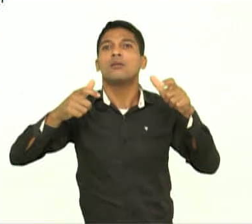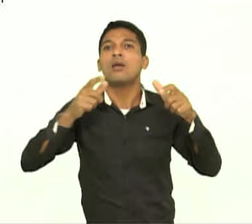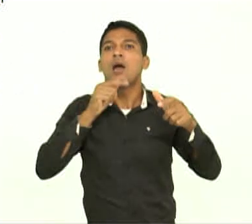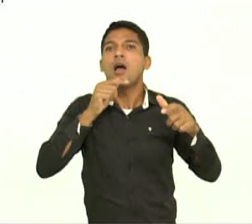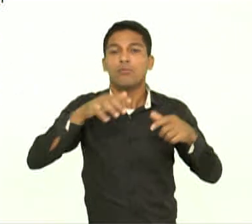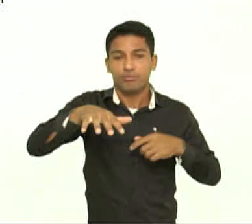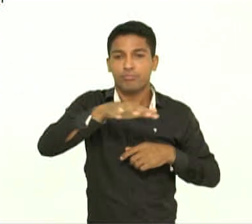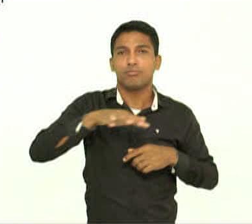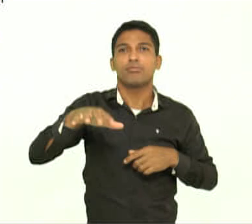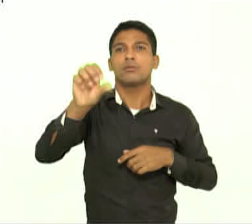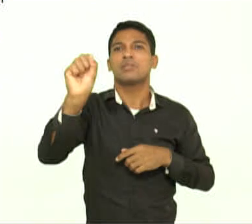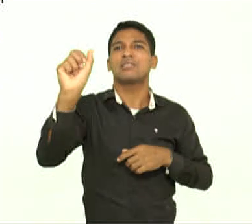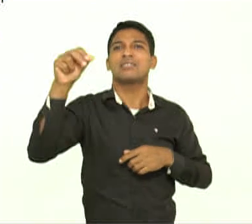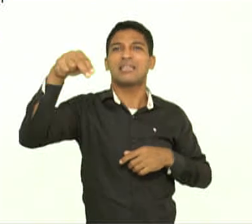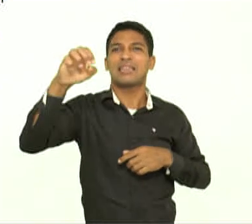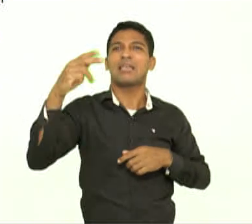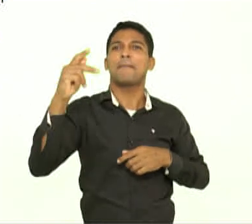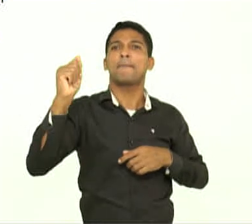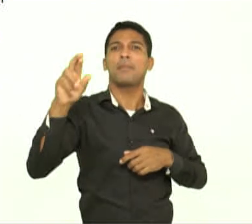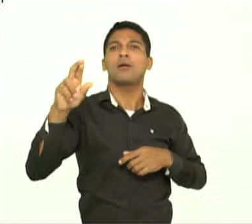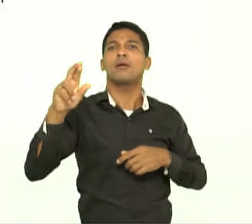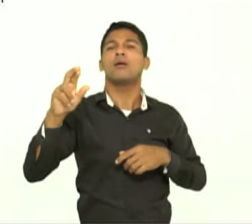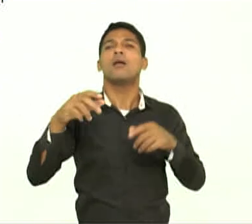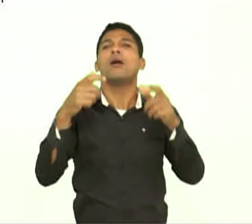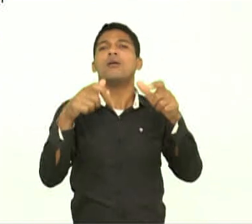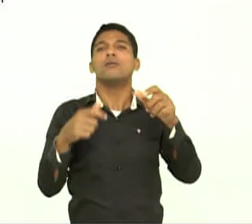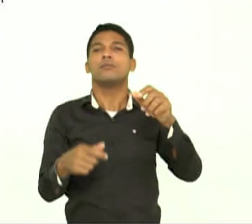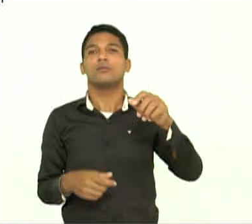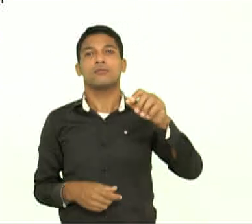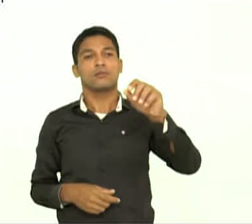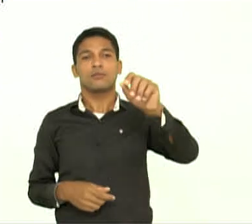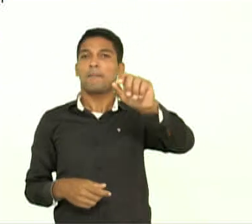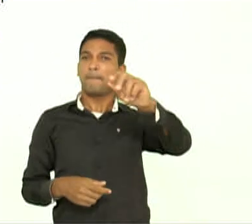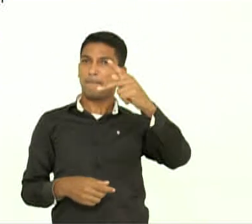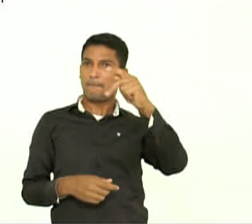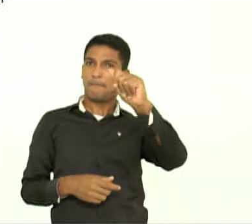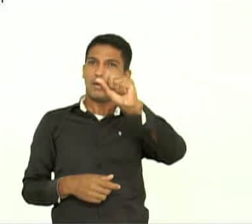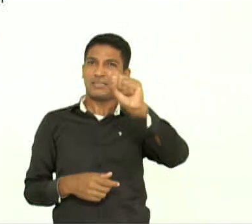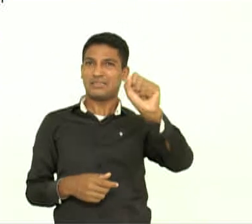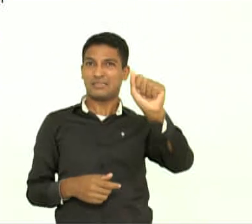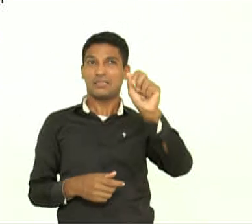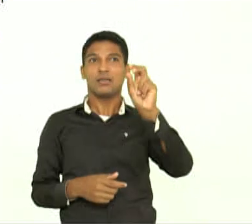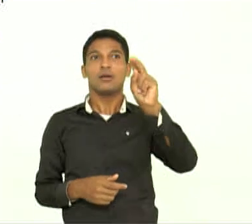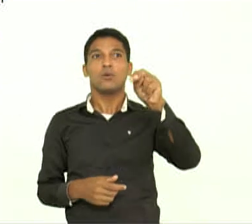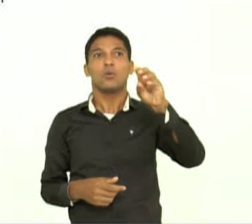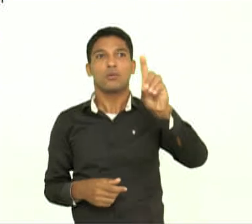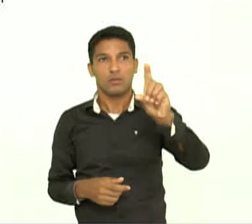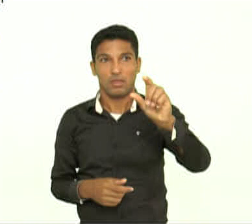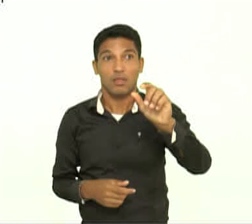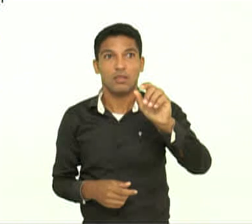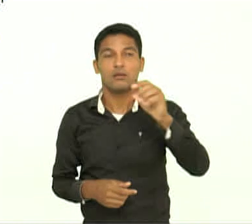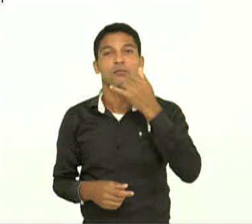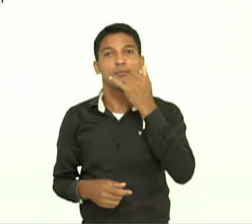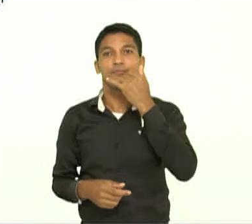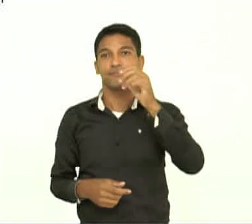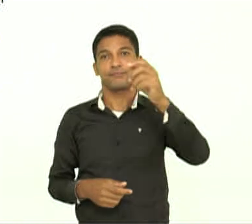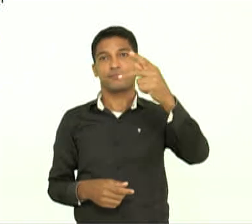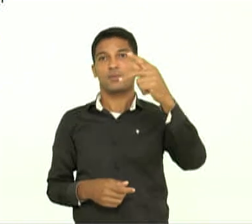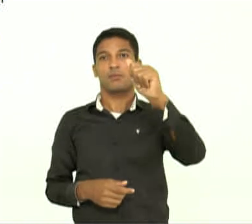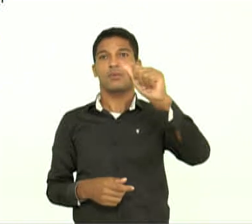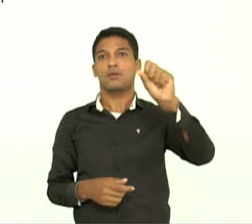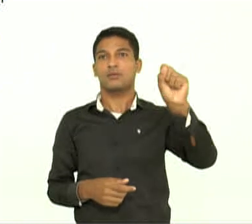pela Sanepar para abastecimento de água de Curitiba e região metropolitana aqui no Paraná. Essa foto foi tirada em abril